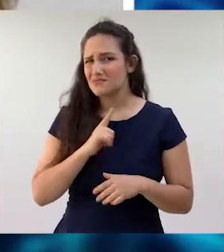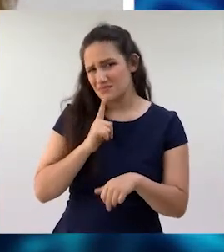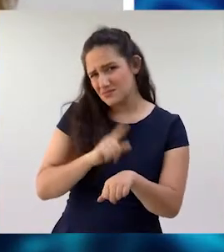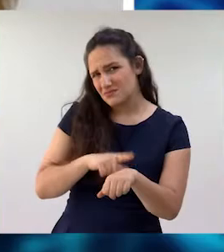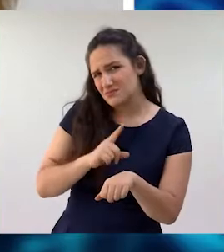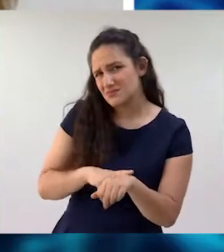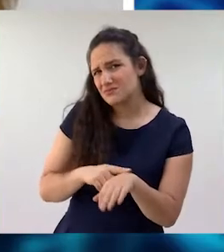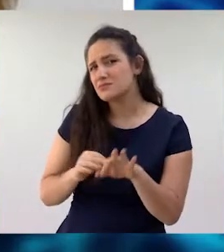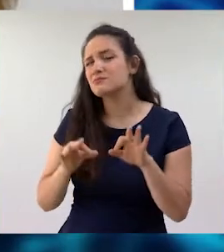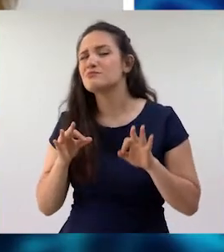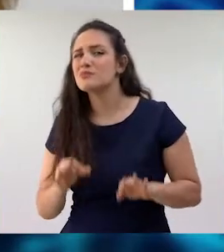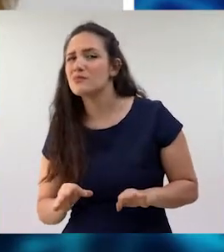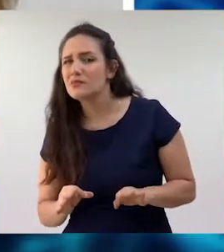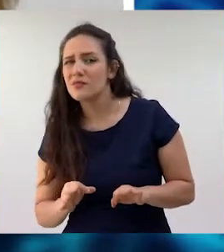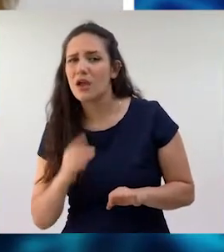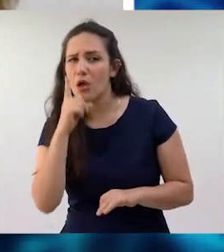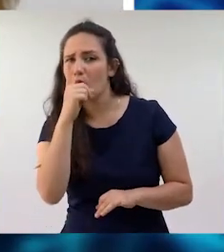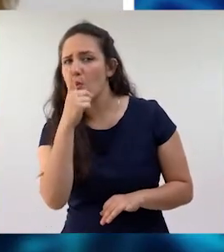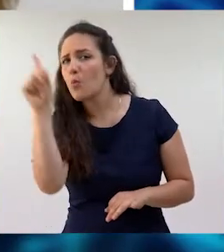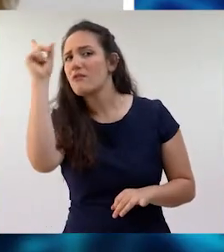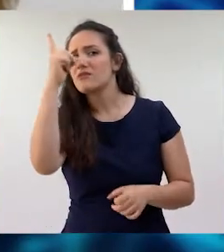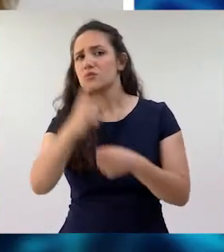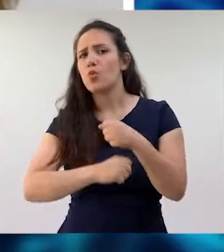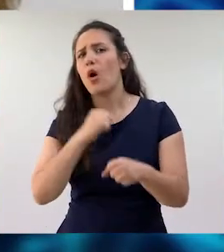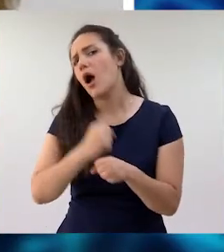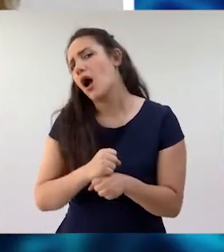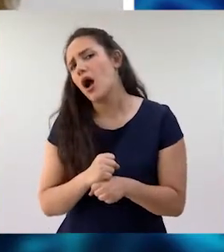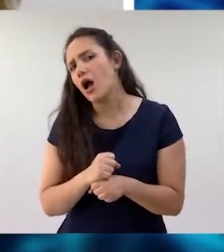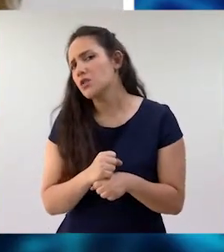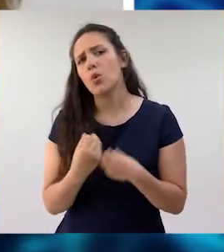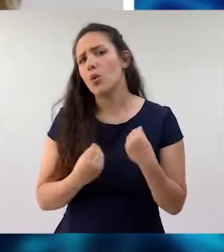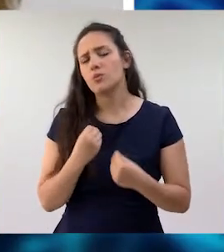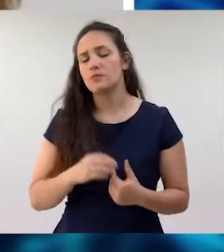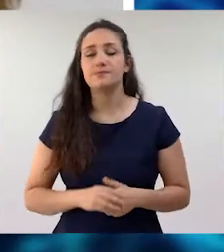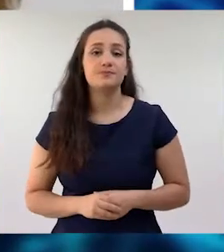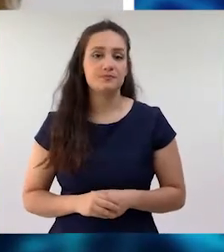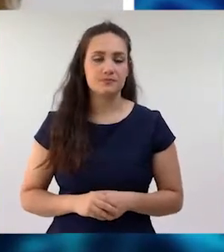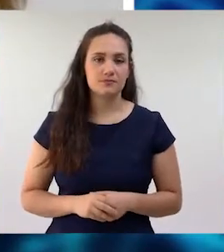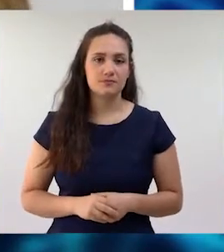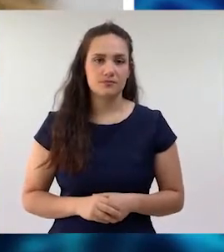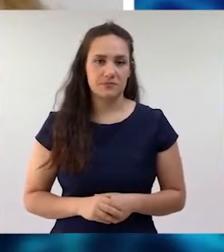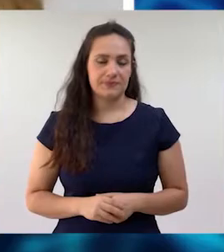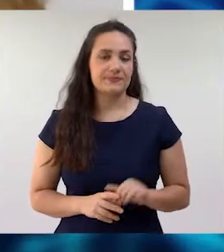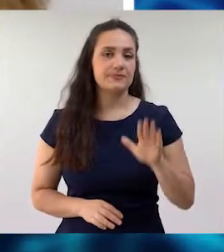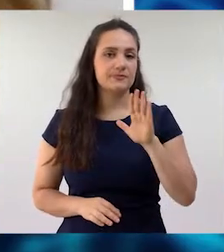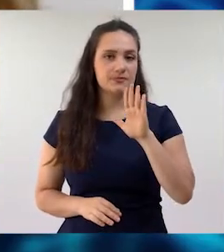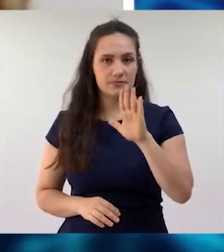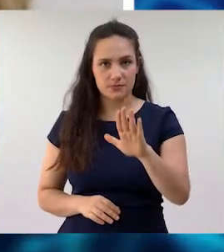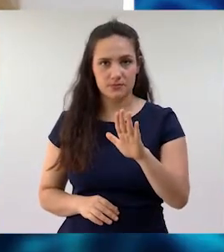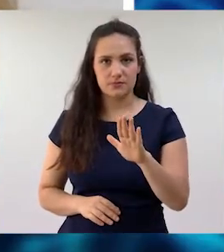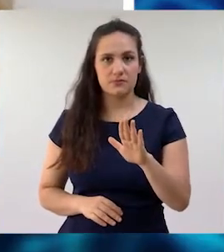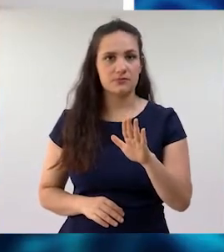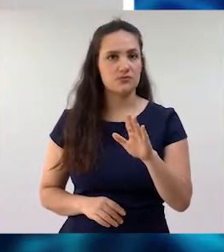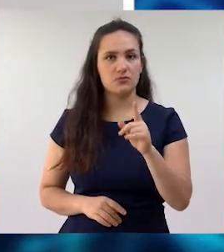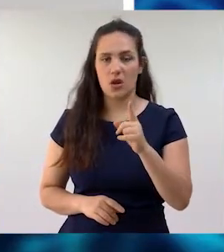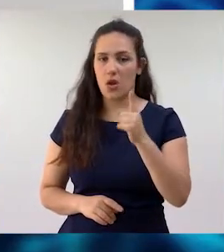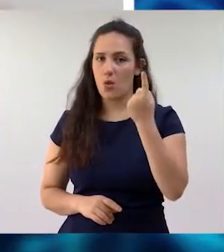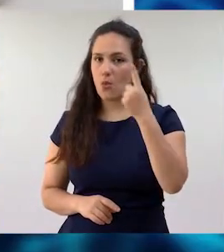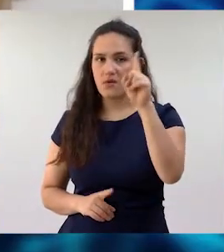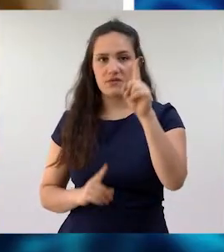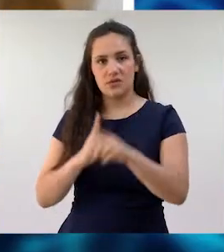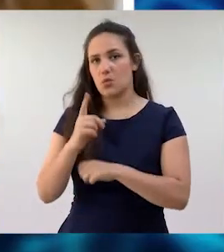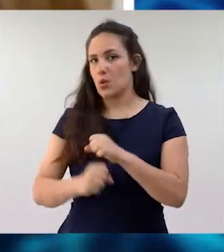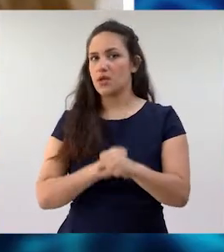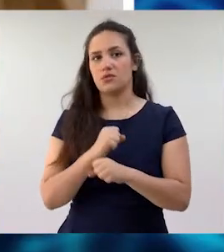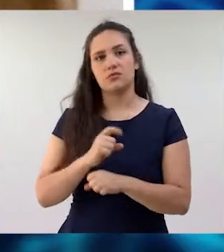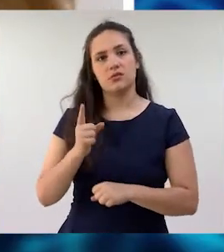existe assim um prazo? Eu fiz uma vez por ano? Qual que é a rotina? Tá. Em geral, não é